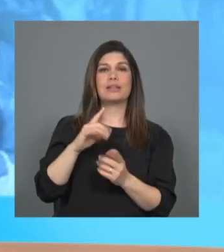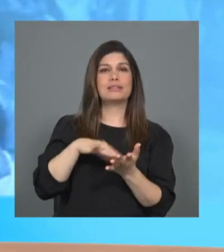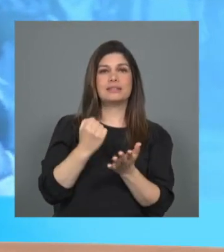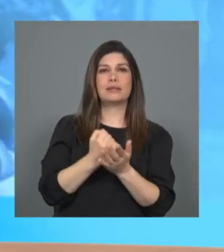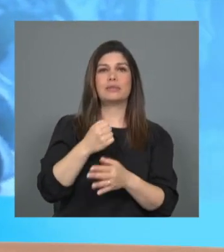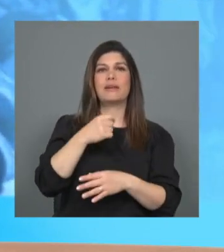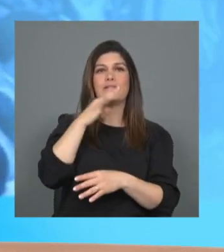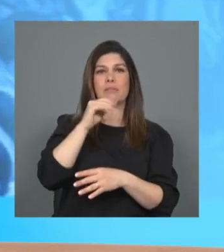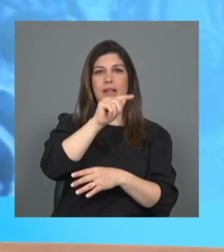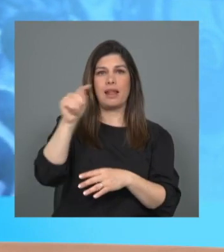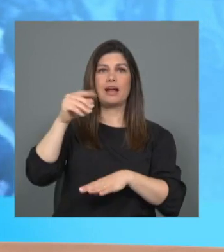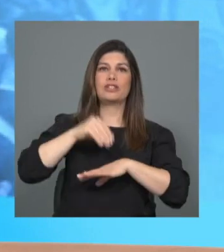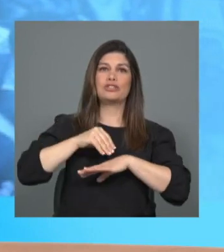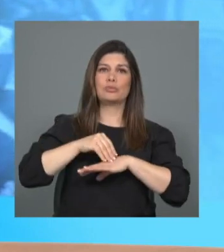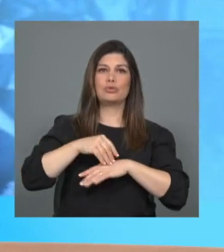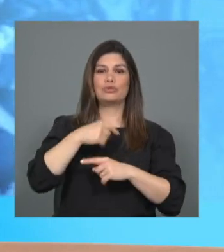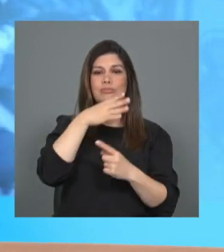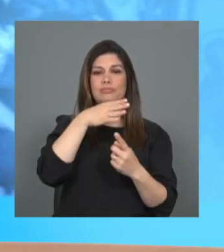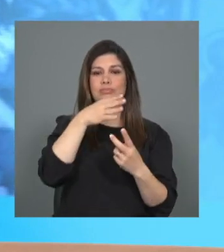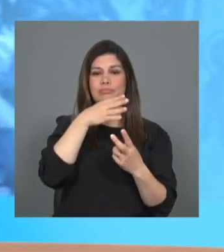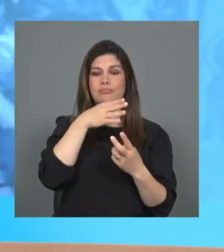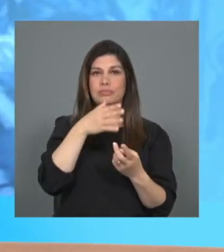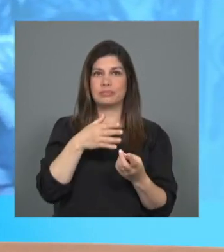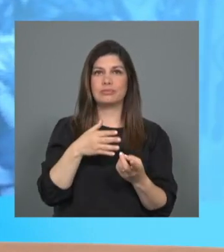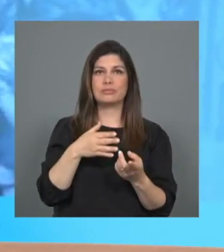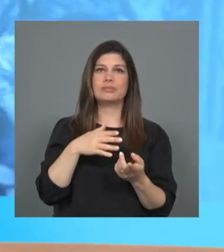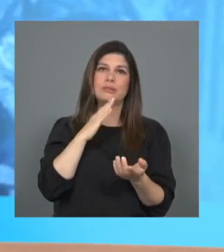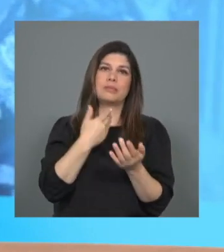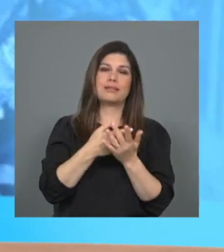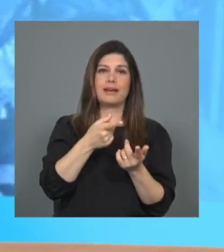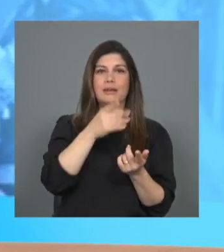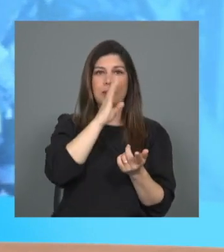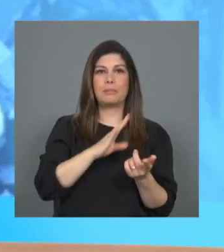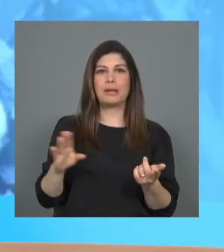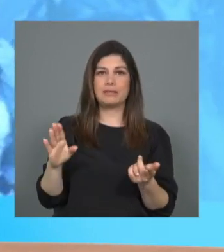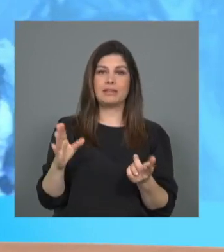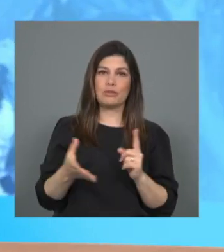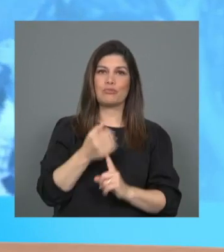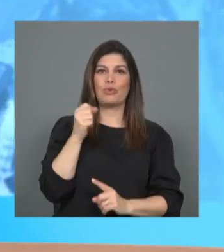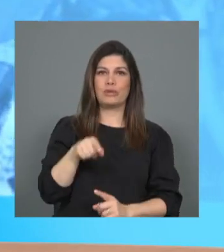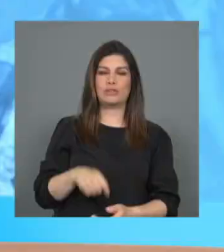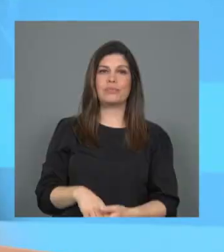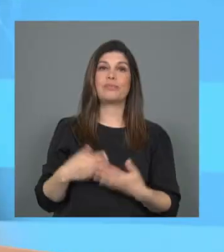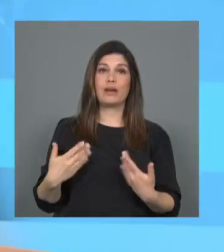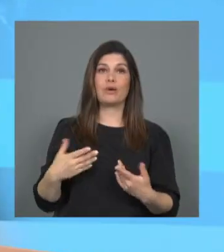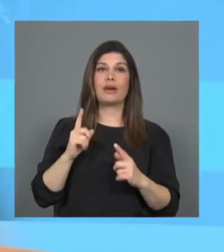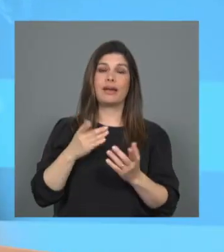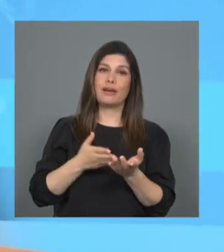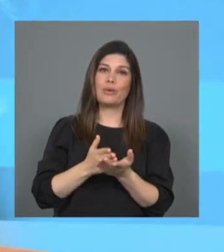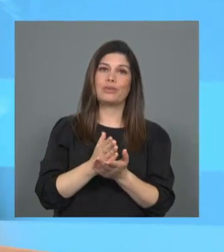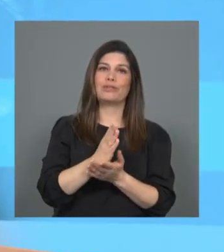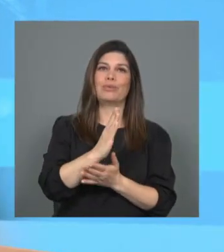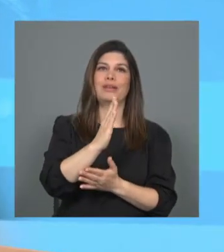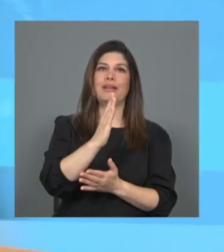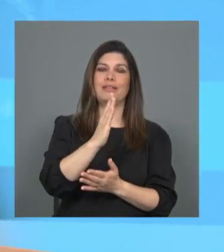Portanto, trazer a Amoris Laetitia para concretizar na prática isso foi um dos aspectos muito interessantes do encontro. O ideal será agora dar continuidade a todas essas temáticas